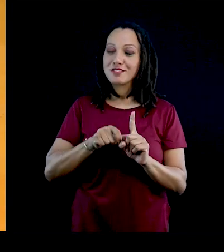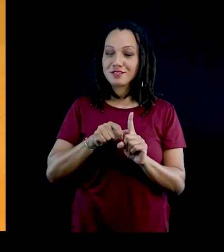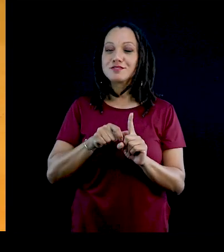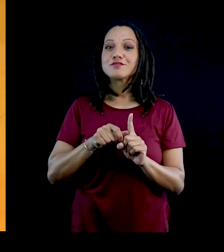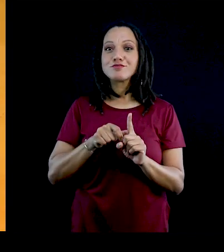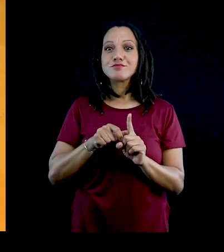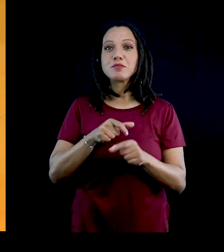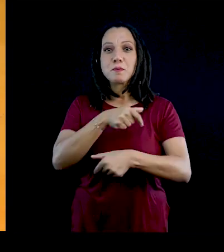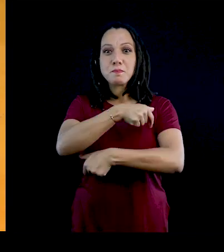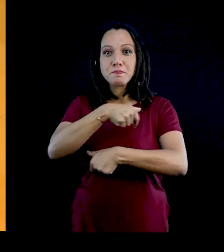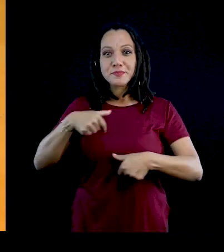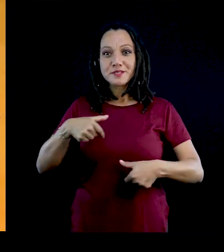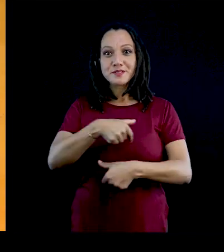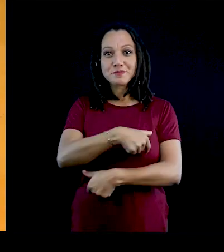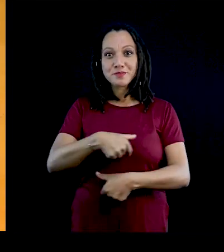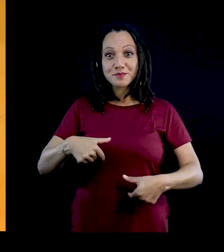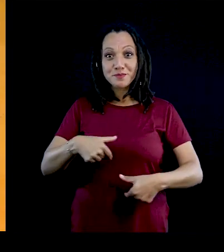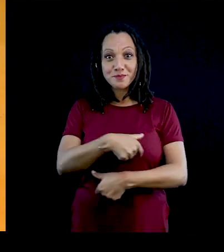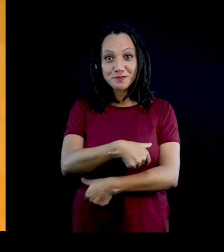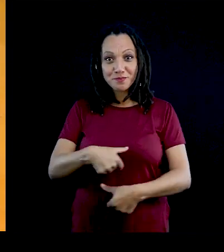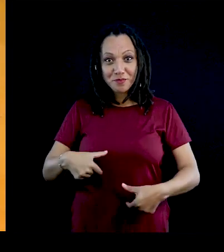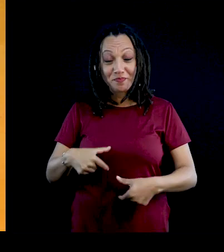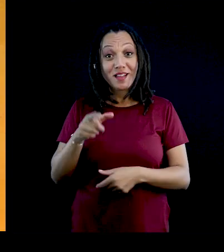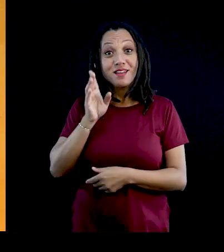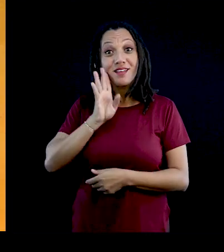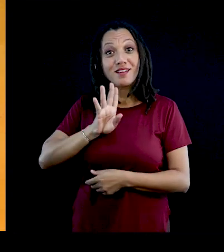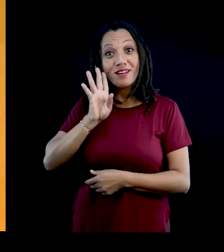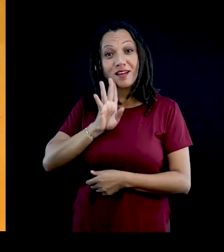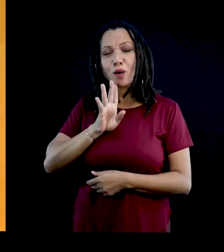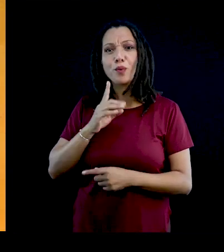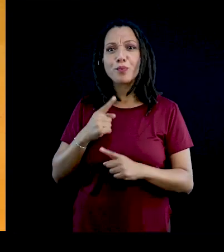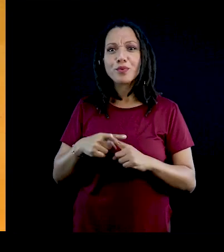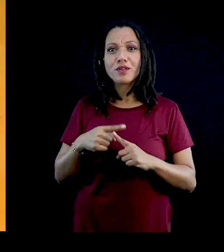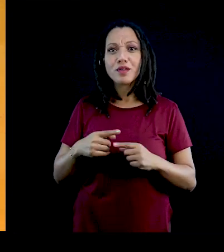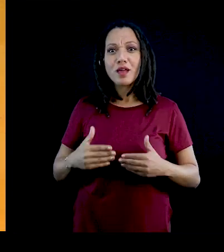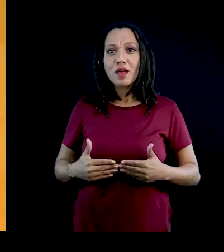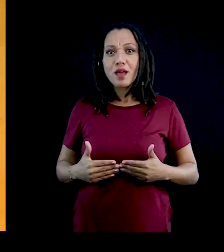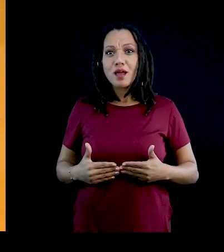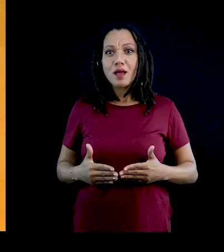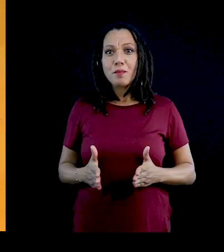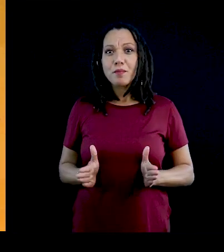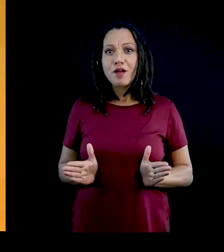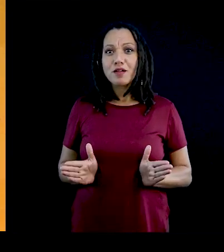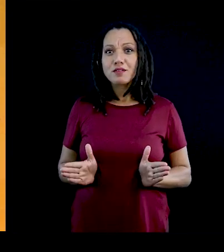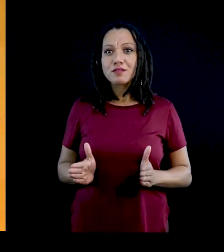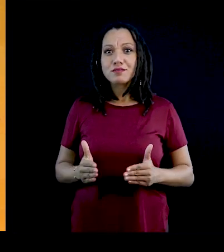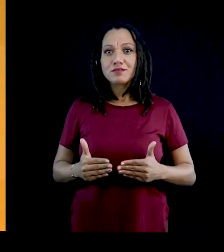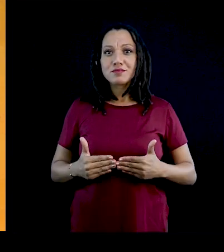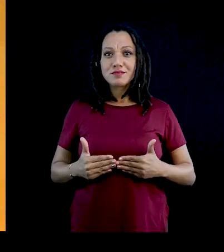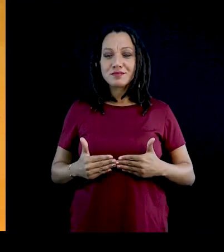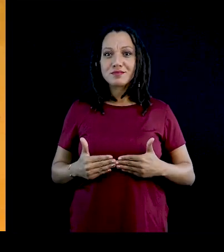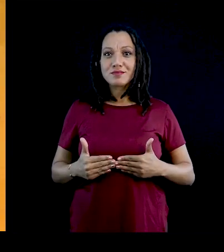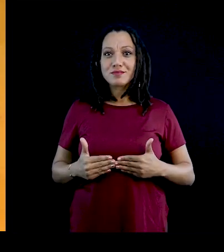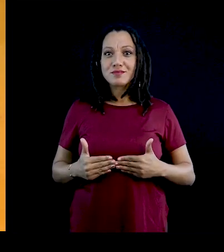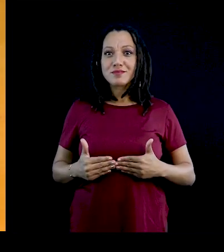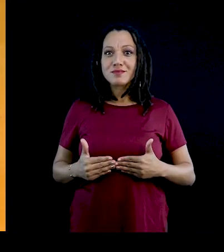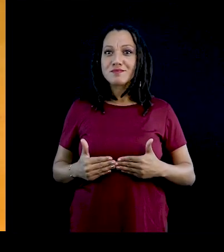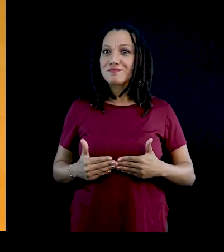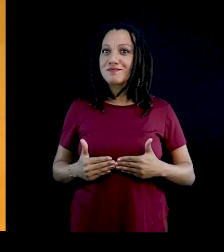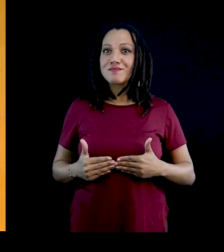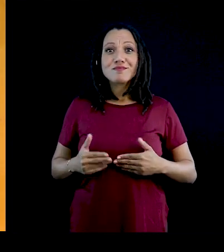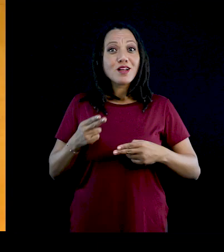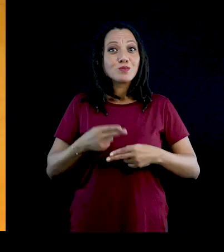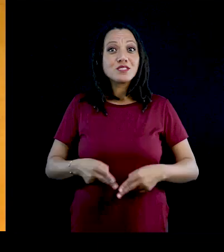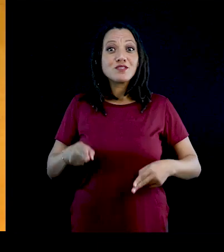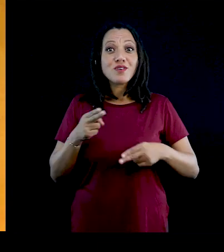O legal aqui, e é uma dica, é que essa porta ela fica um pouco camuflada.